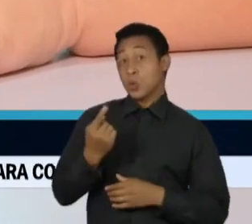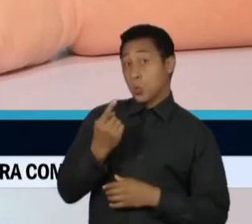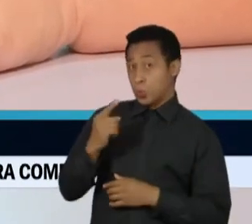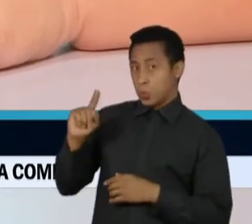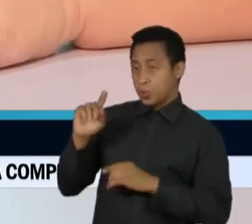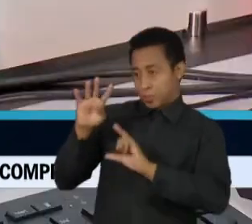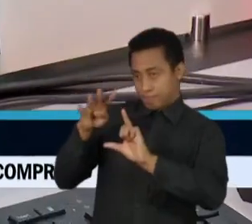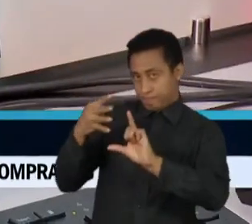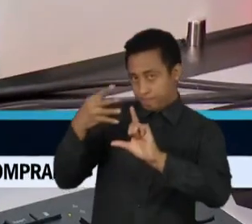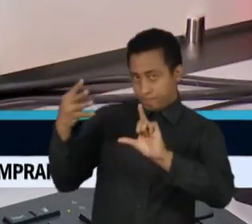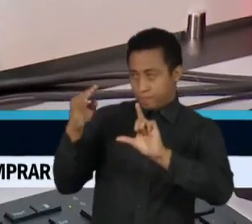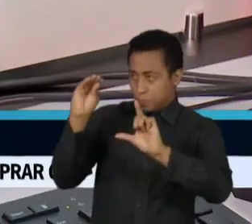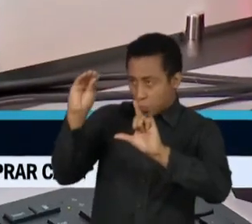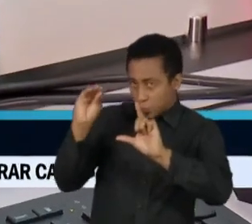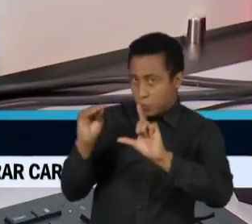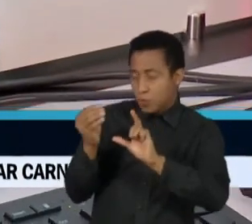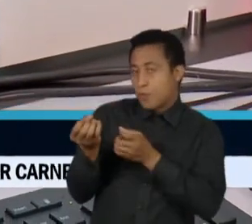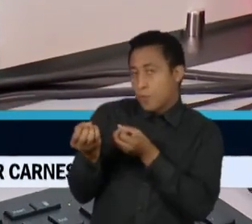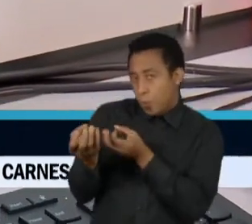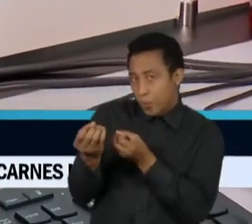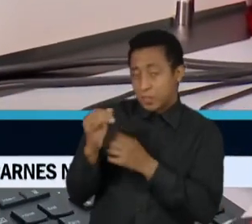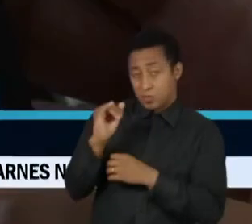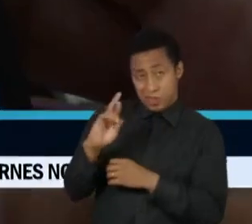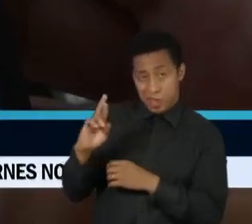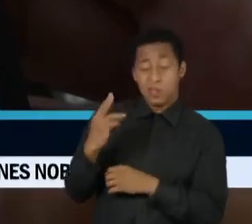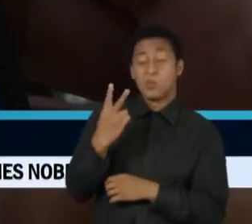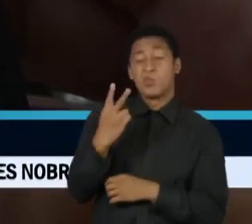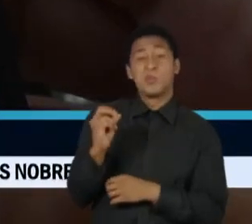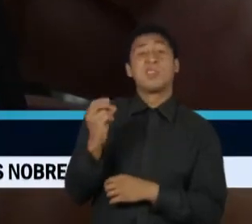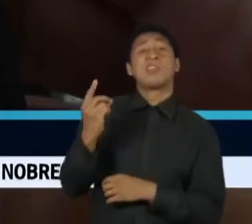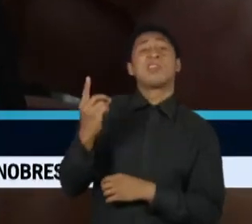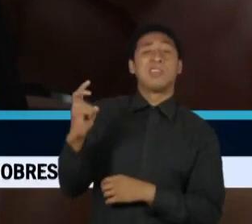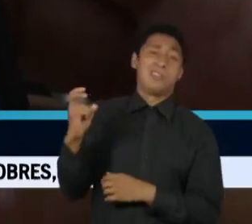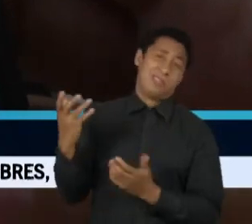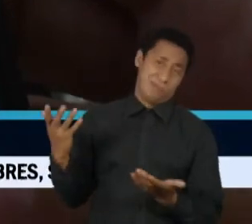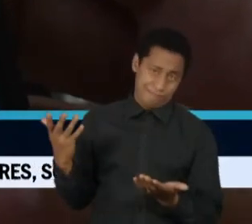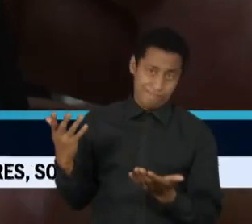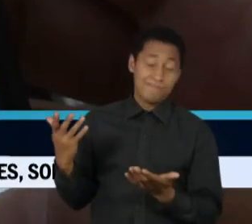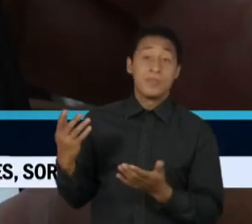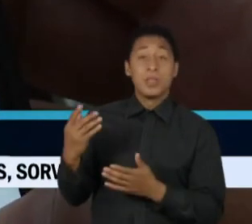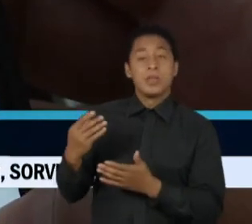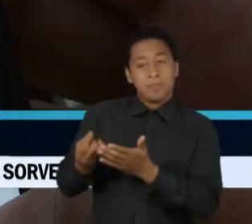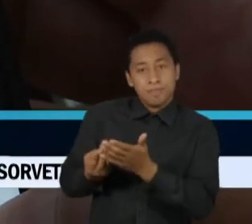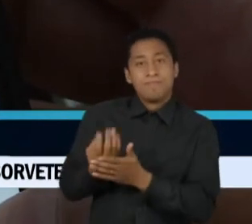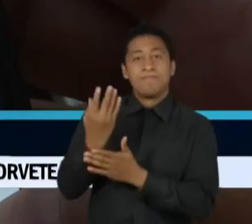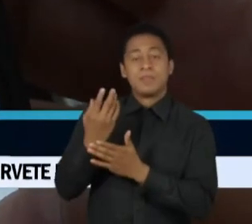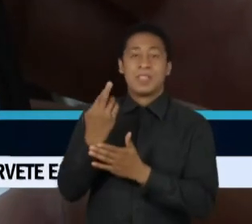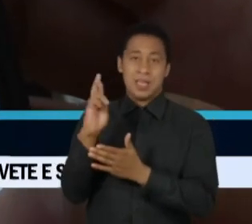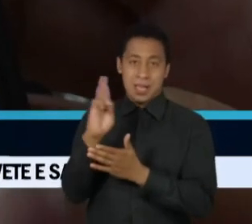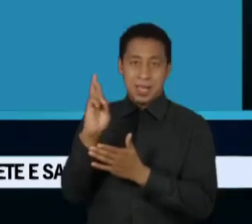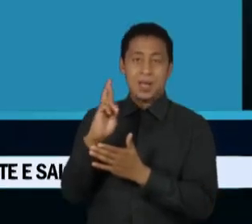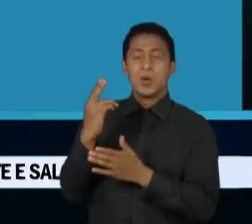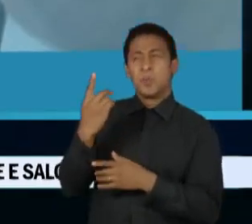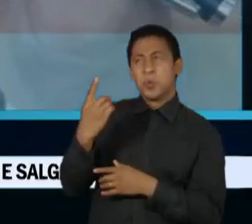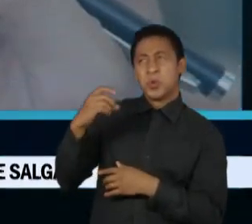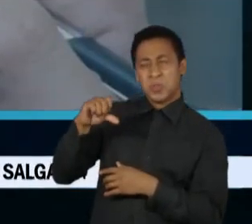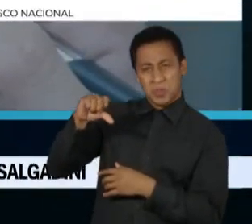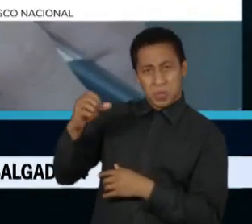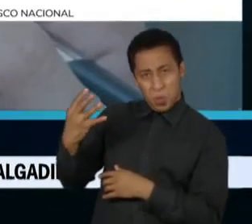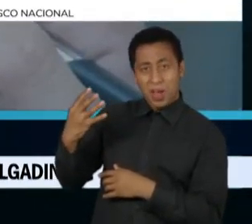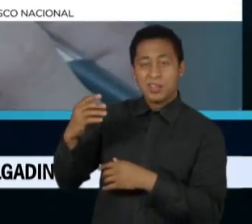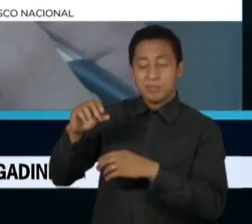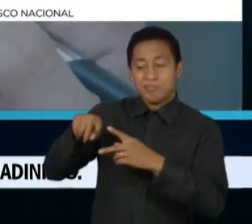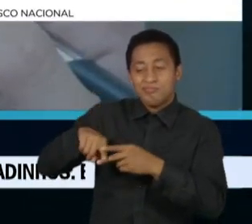foi em 2015. Desde a implantação do Plano Real, em 1994, ela foi atualizada poucas vezes.